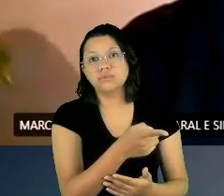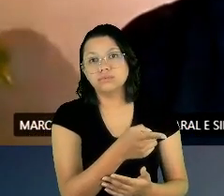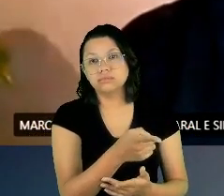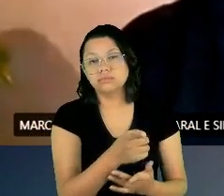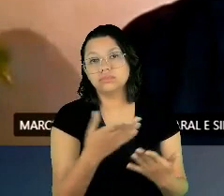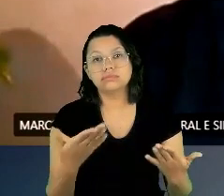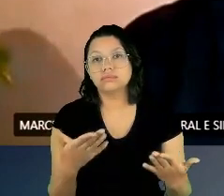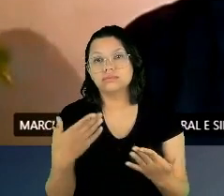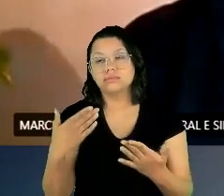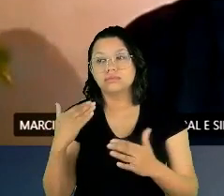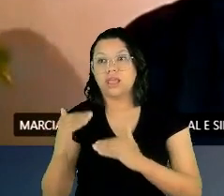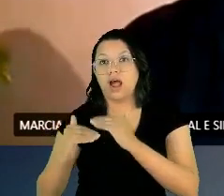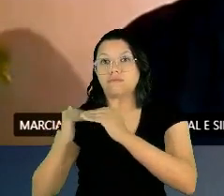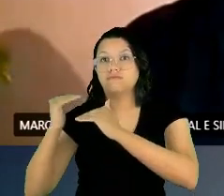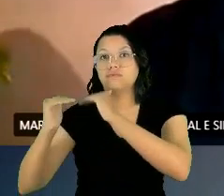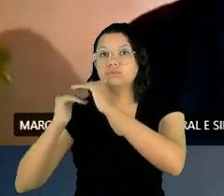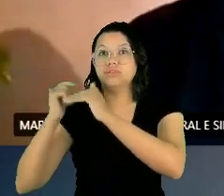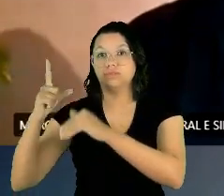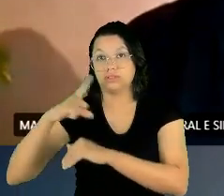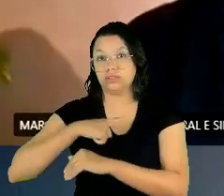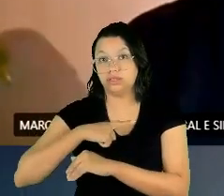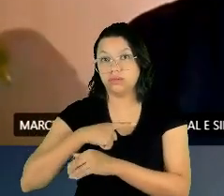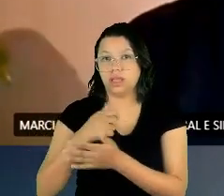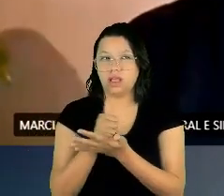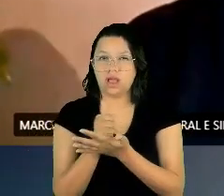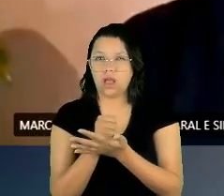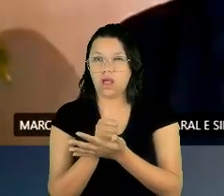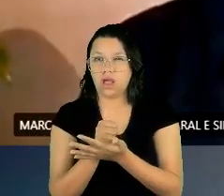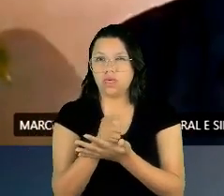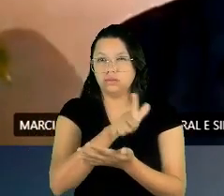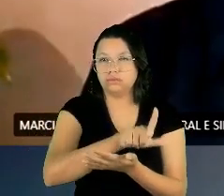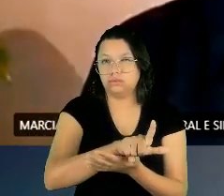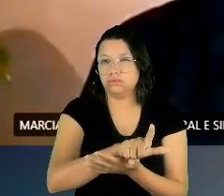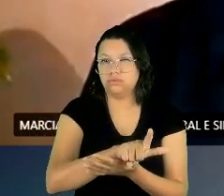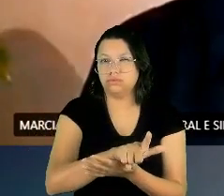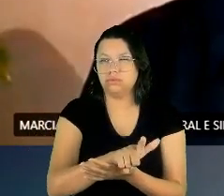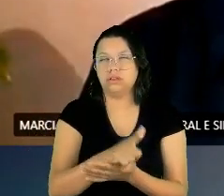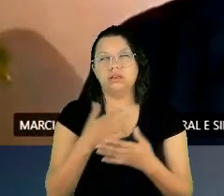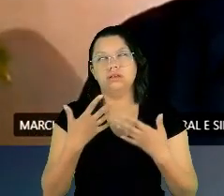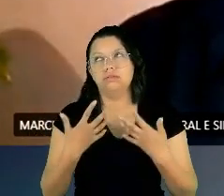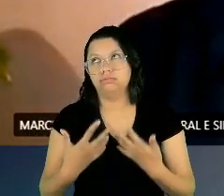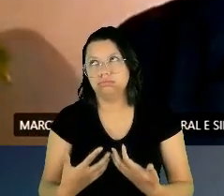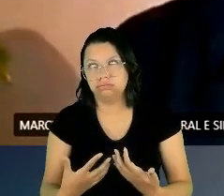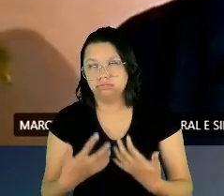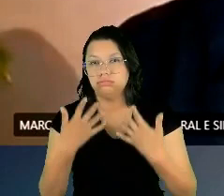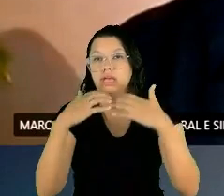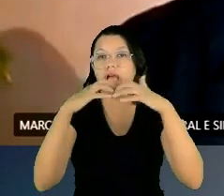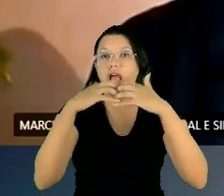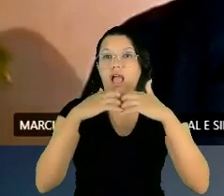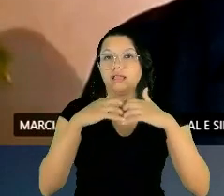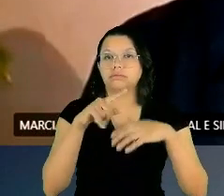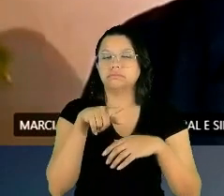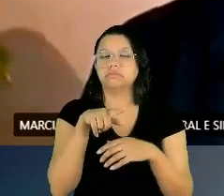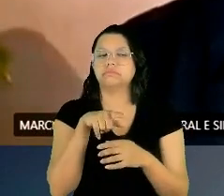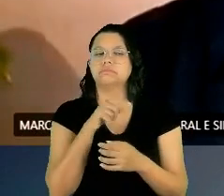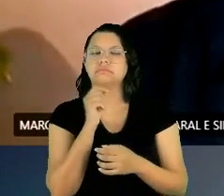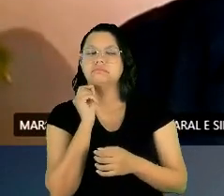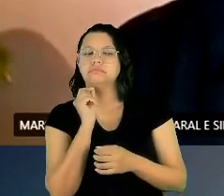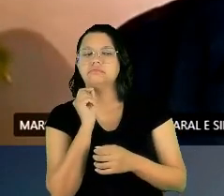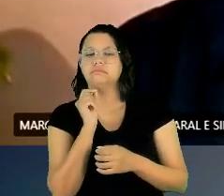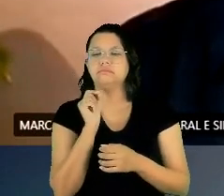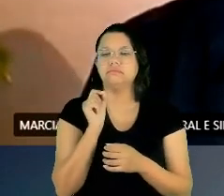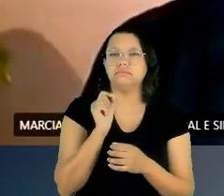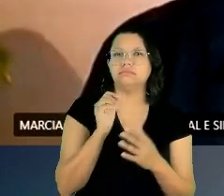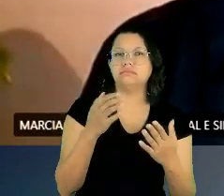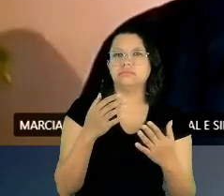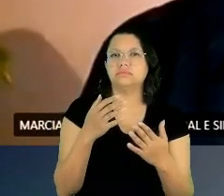naquela pessoa. A hipótese evolutiva que a gente tem é que, primeiro, ficar monitorando o outro o tempo todo é exaustivo para o cérebro. Então, ficar